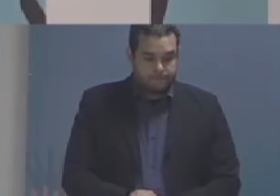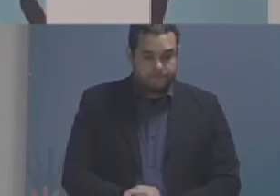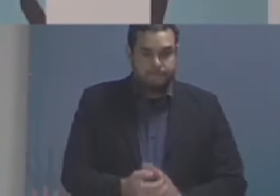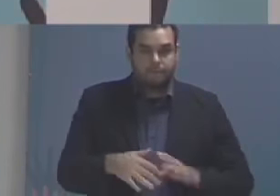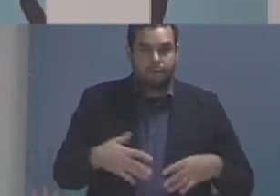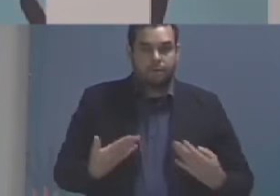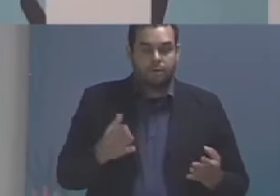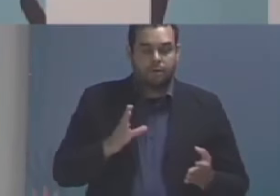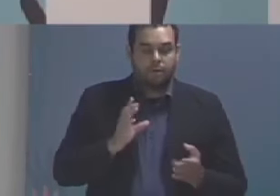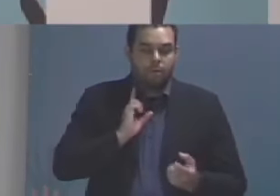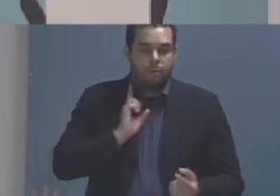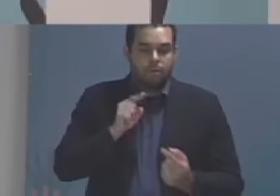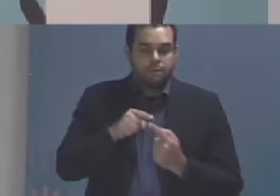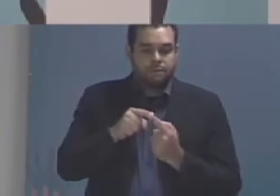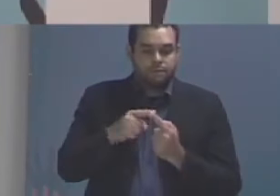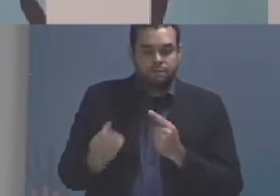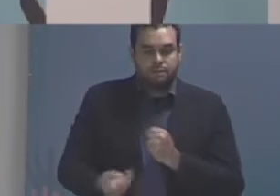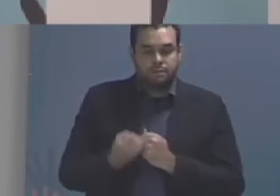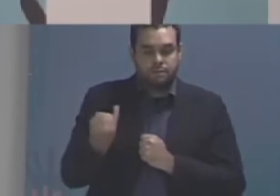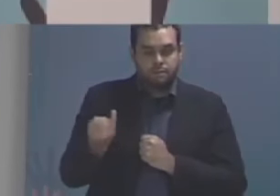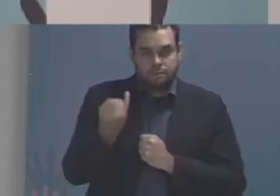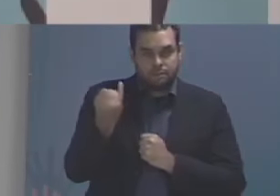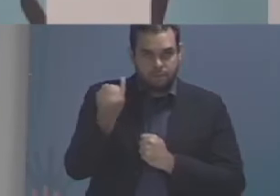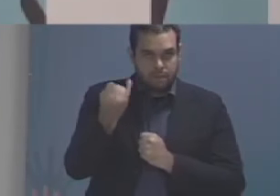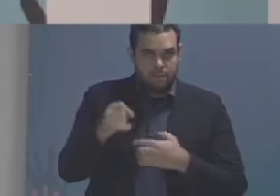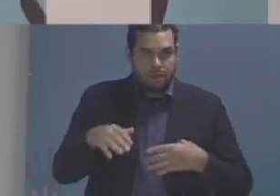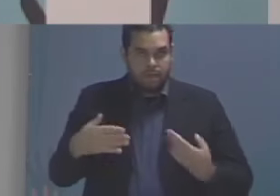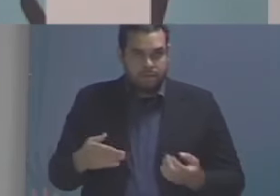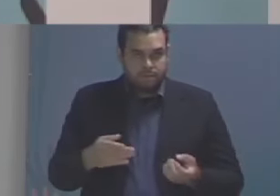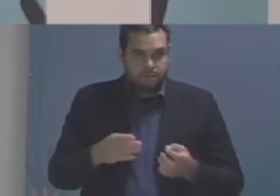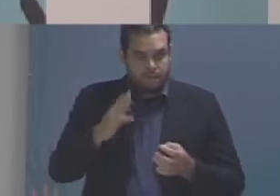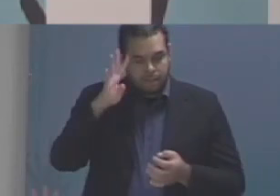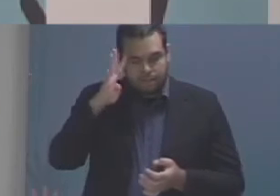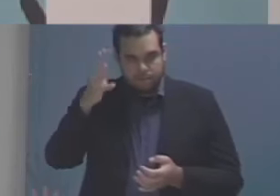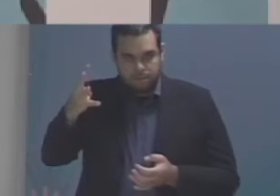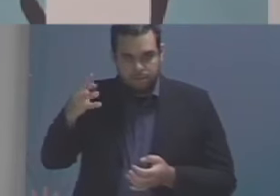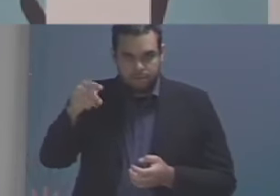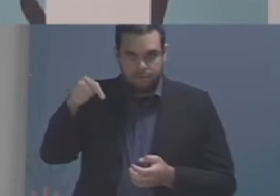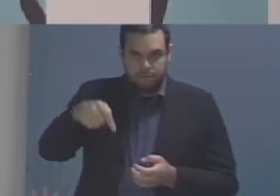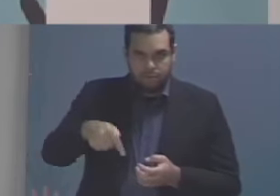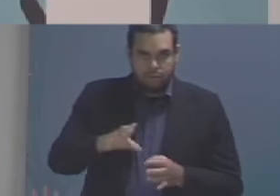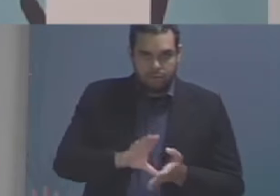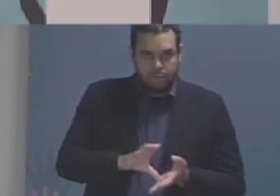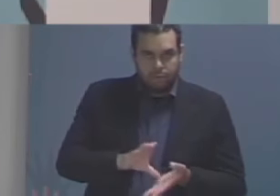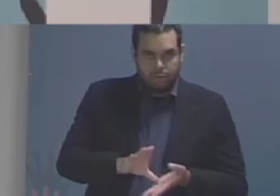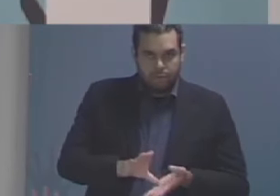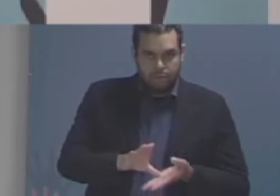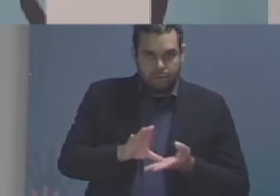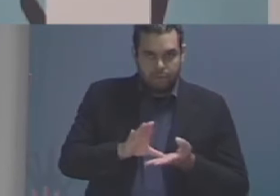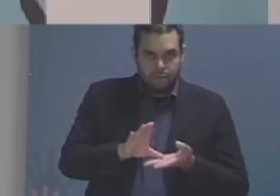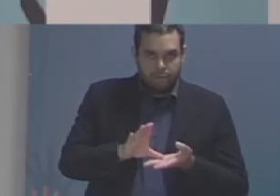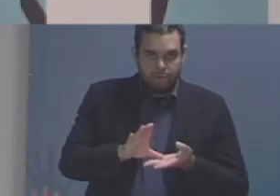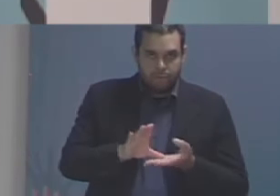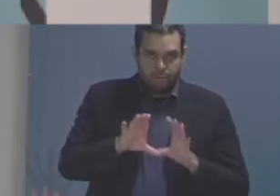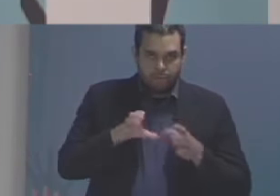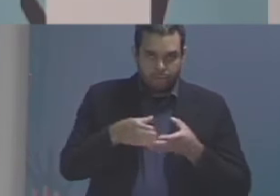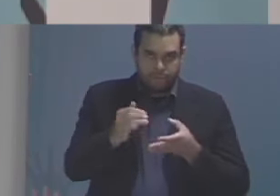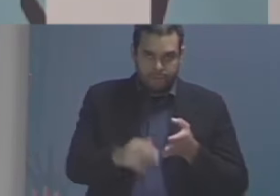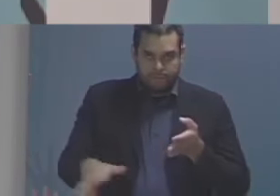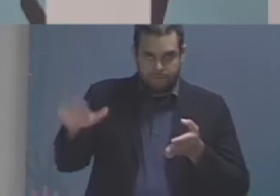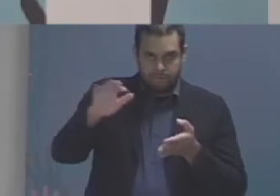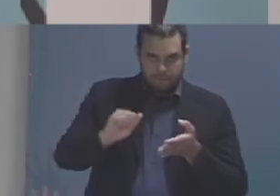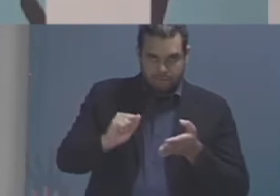Qual a centralidade e importância será dada às deliberações do Congresso Nacional de Psicologia no